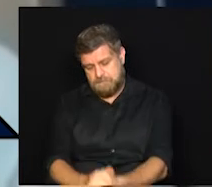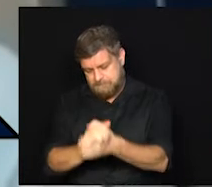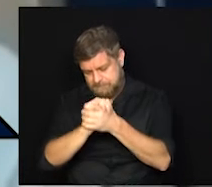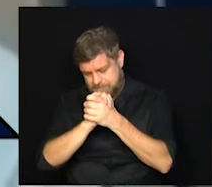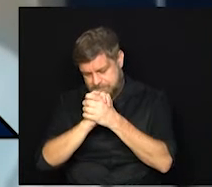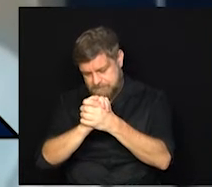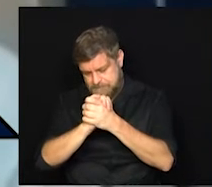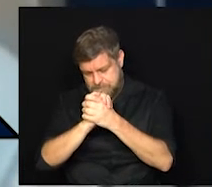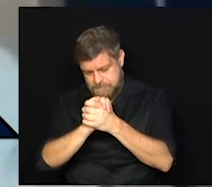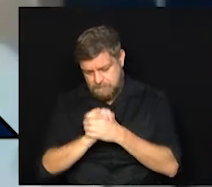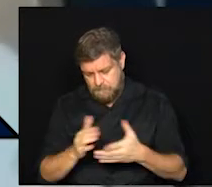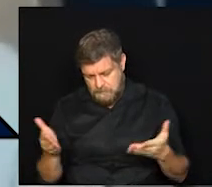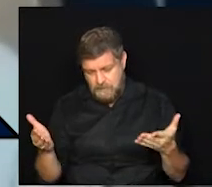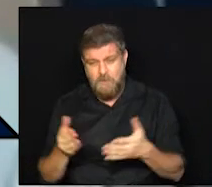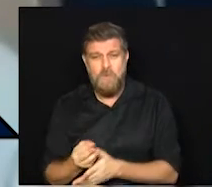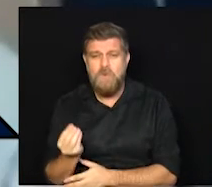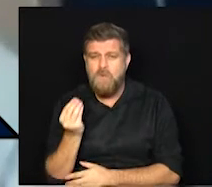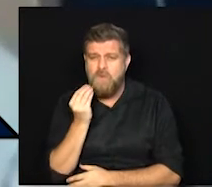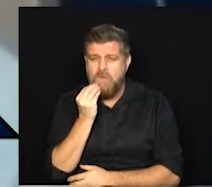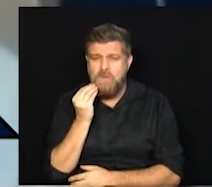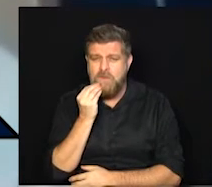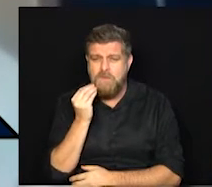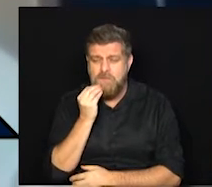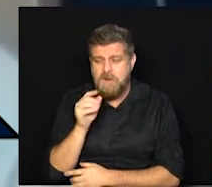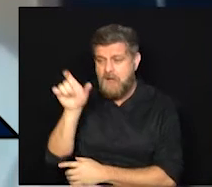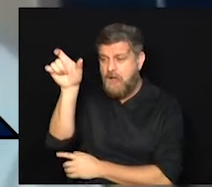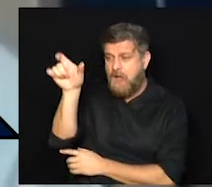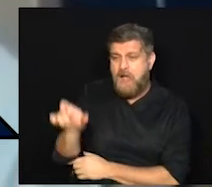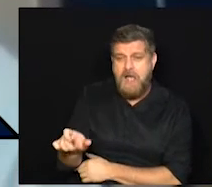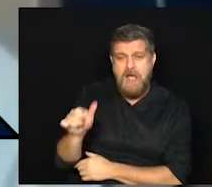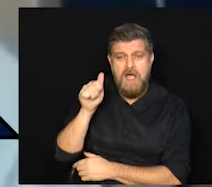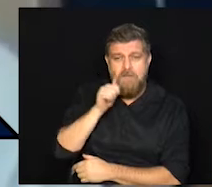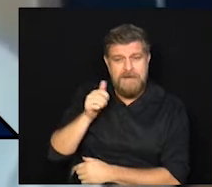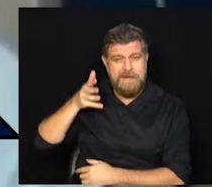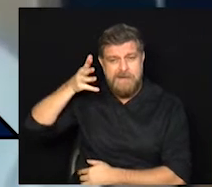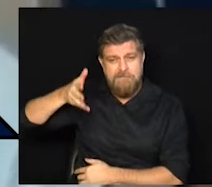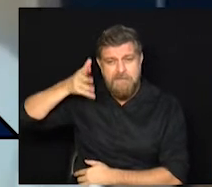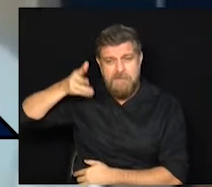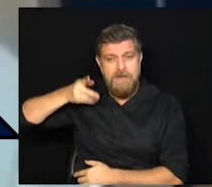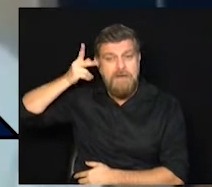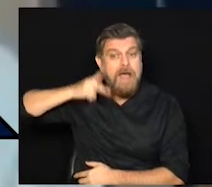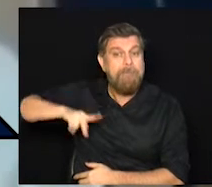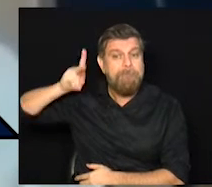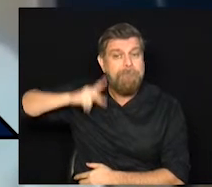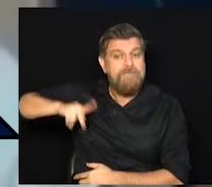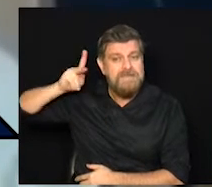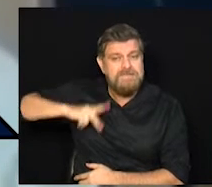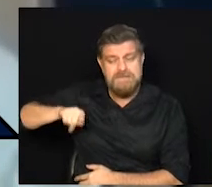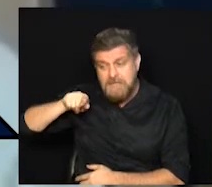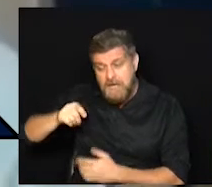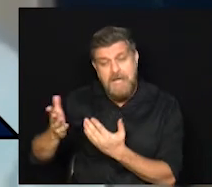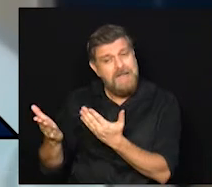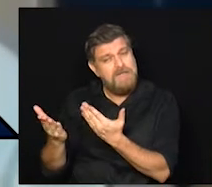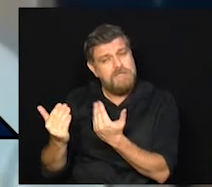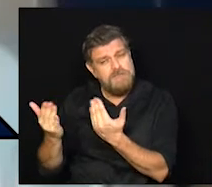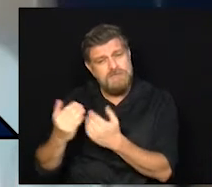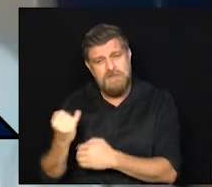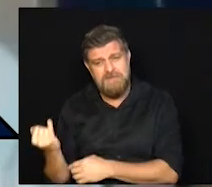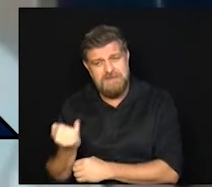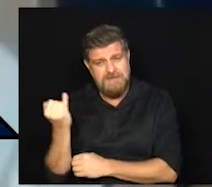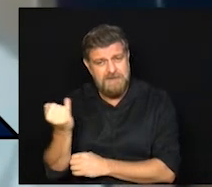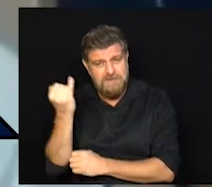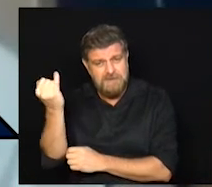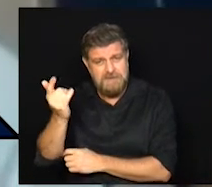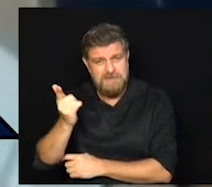nessa oportunidade a Priscila, uma palestrante tão jovem, tão importante termos